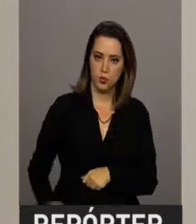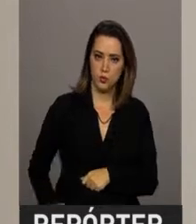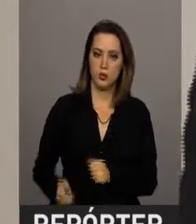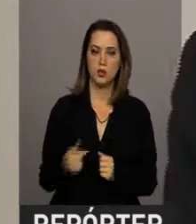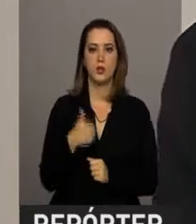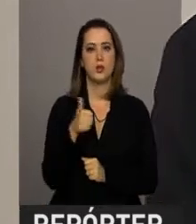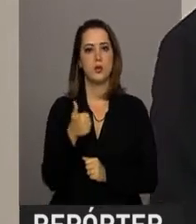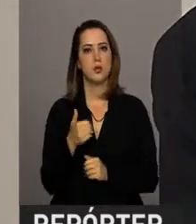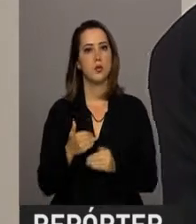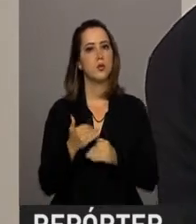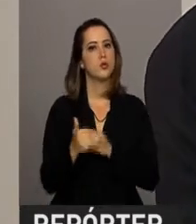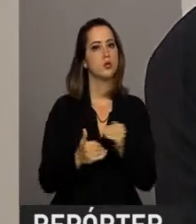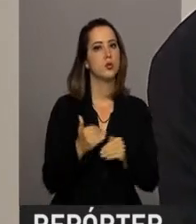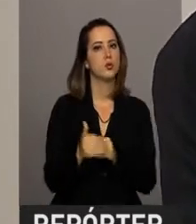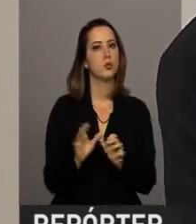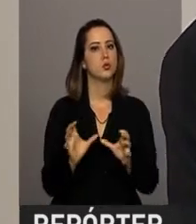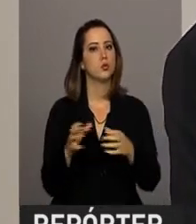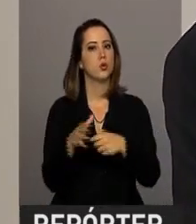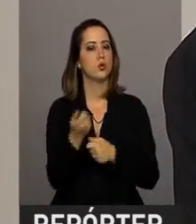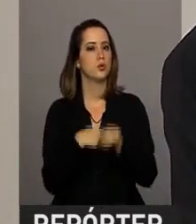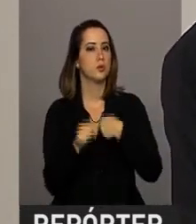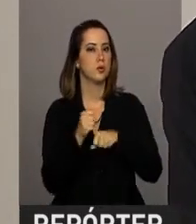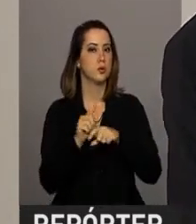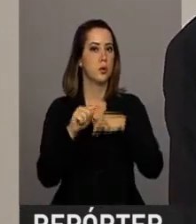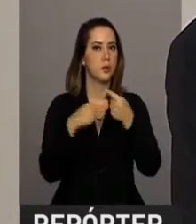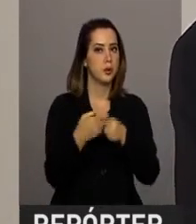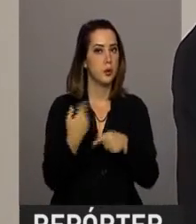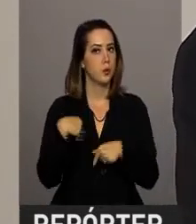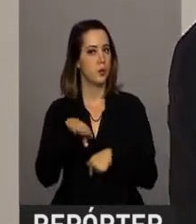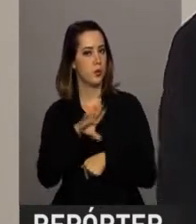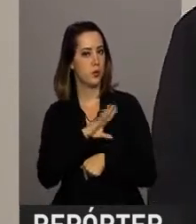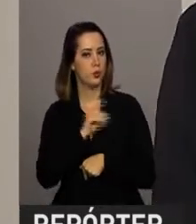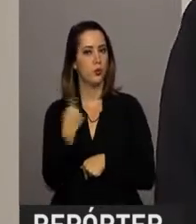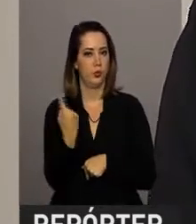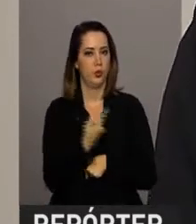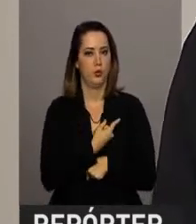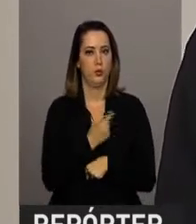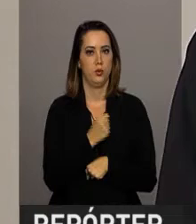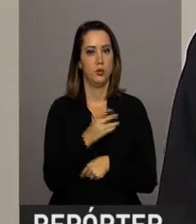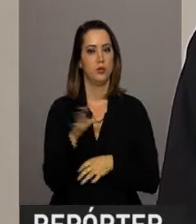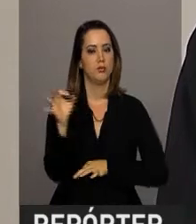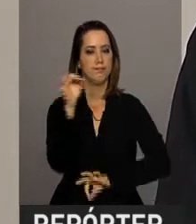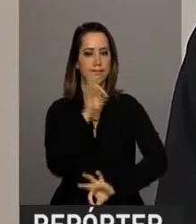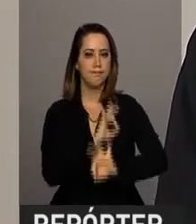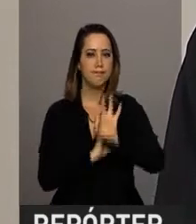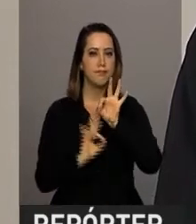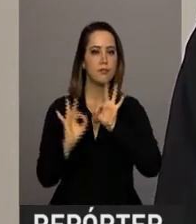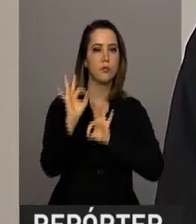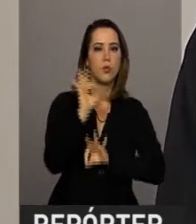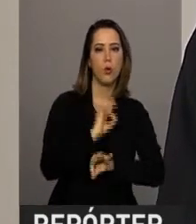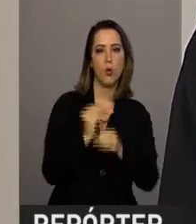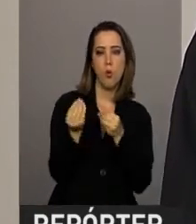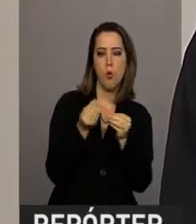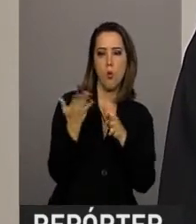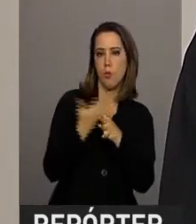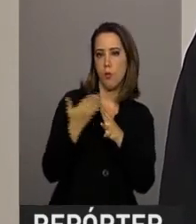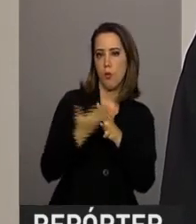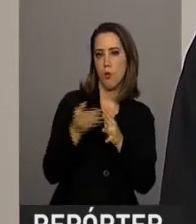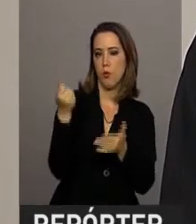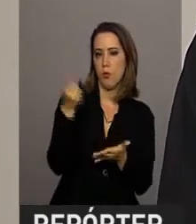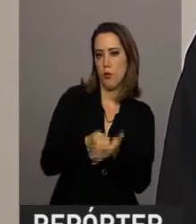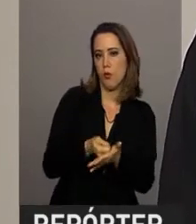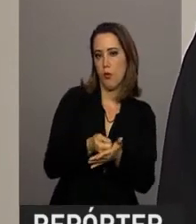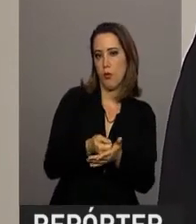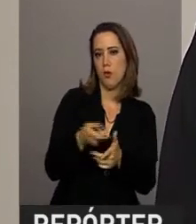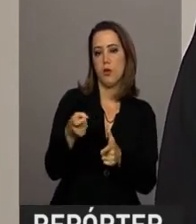com a área econômica mas ao final conosco e fizemos um ajustamento dessa dívida reduzindo